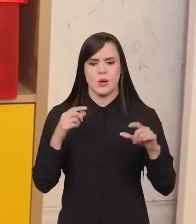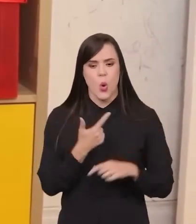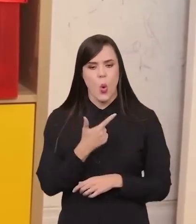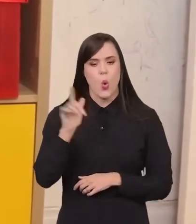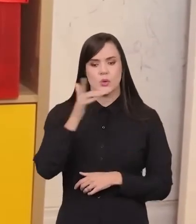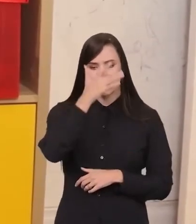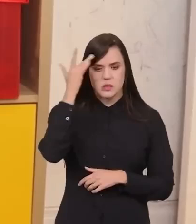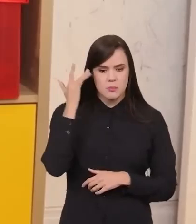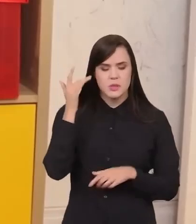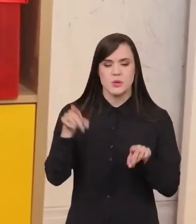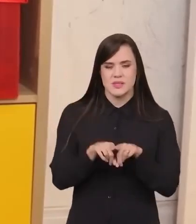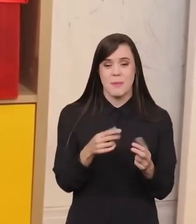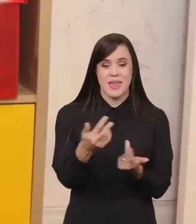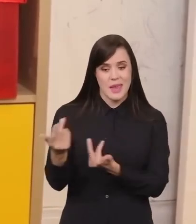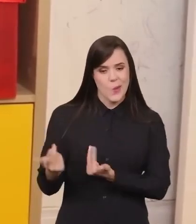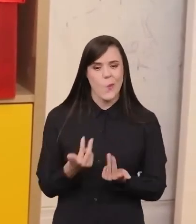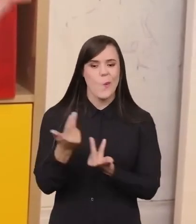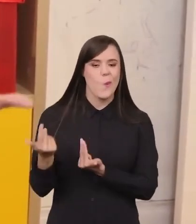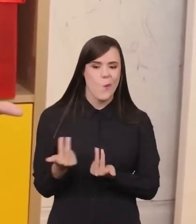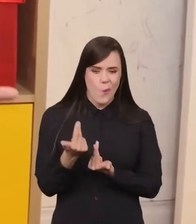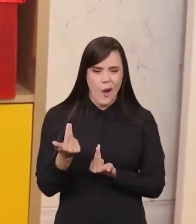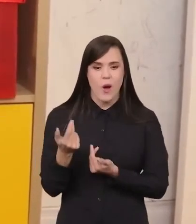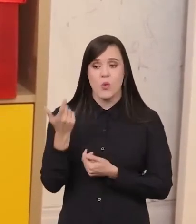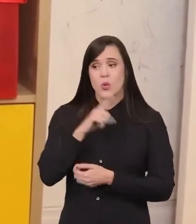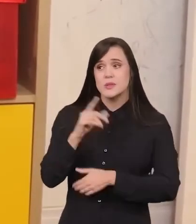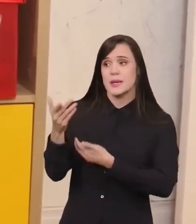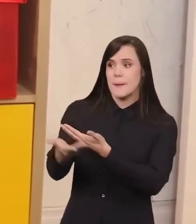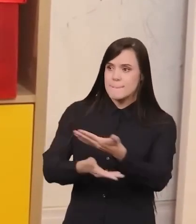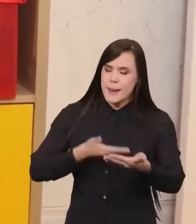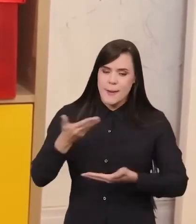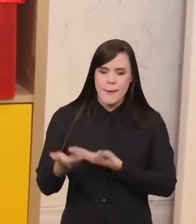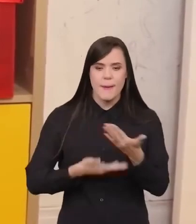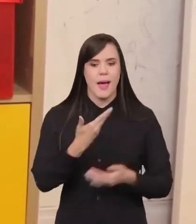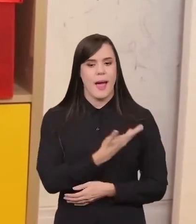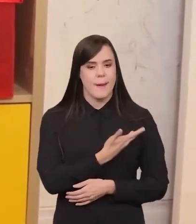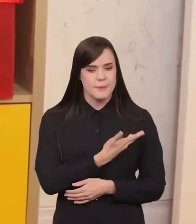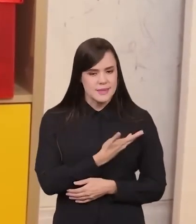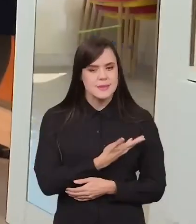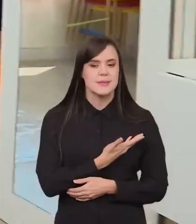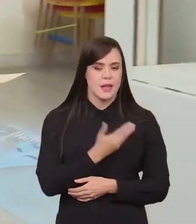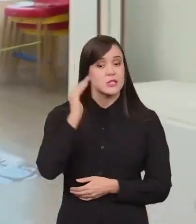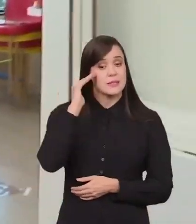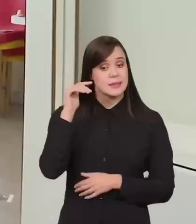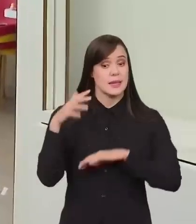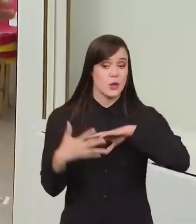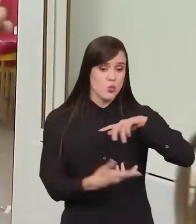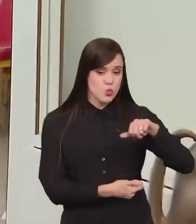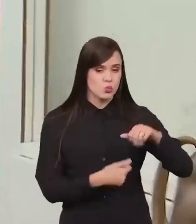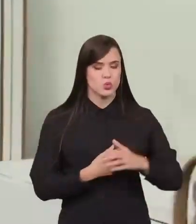outras pessoas que passam por questões como as delas, para ter troca, para fazer amizade, para se entender no mundo.